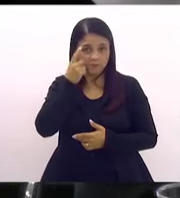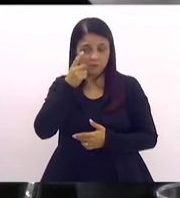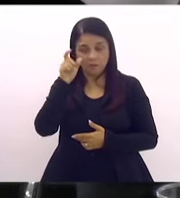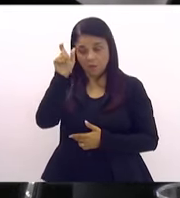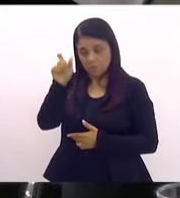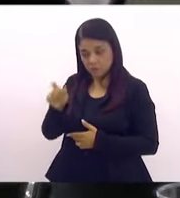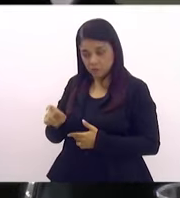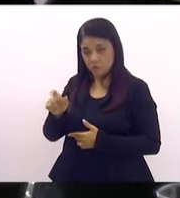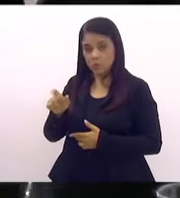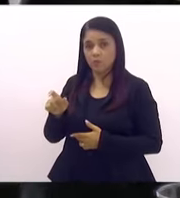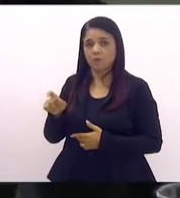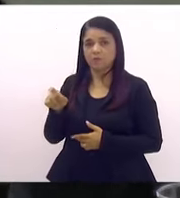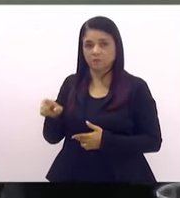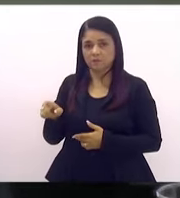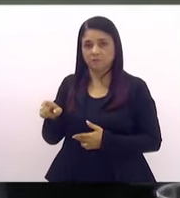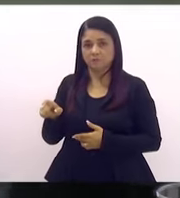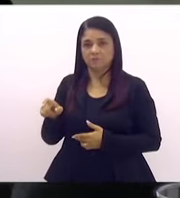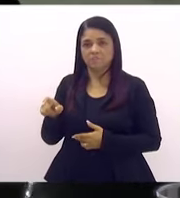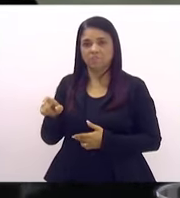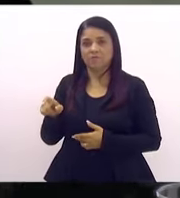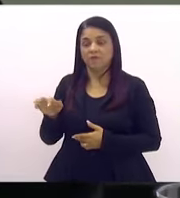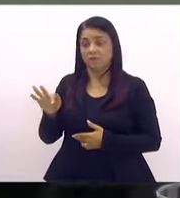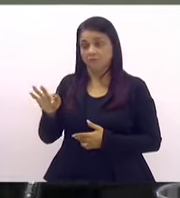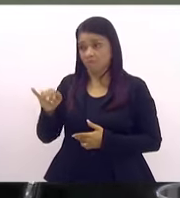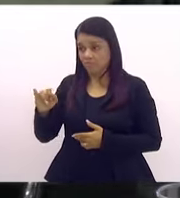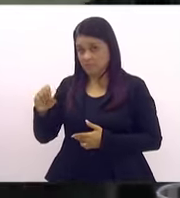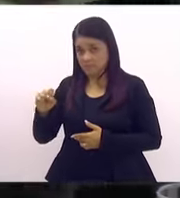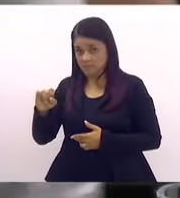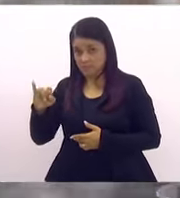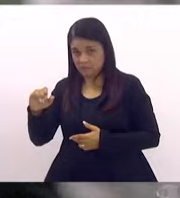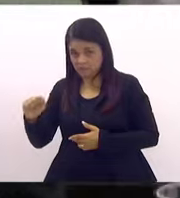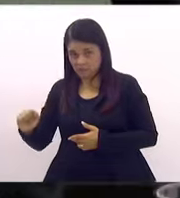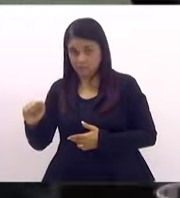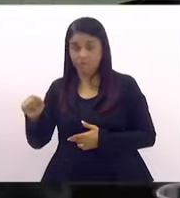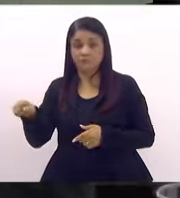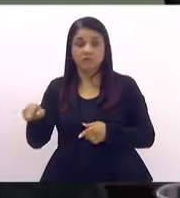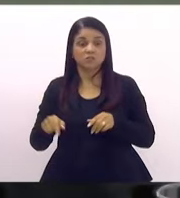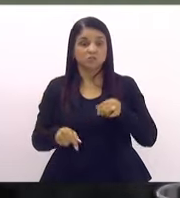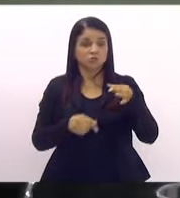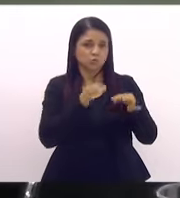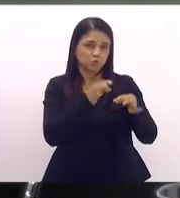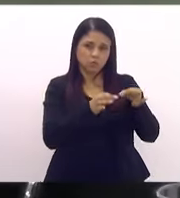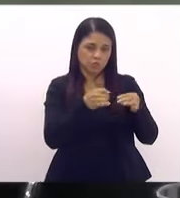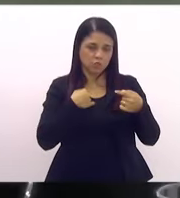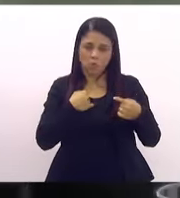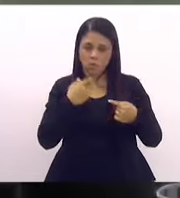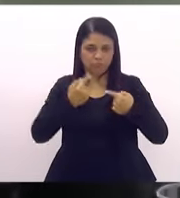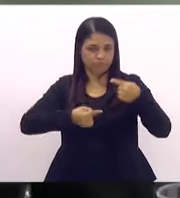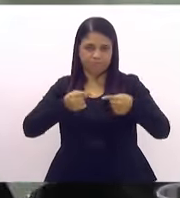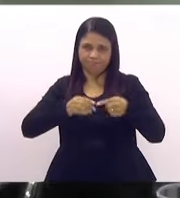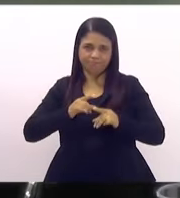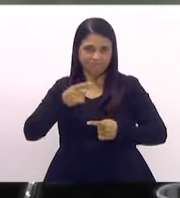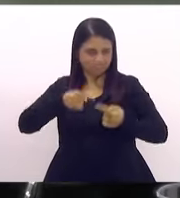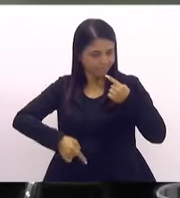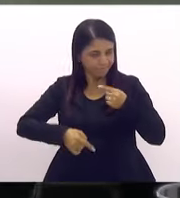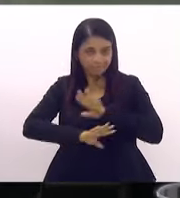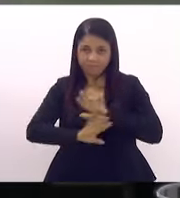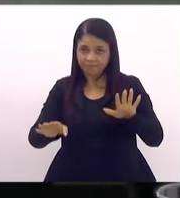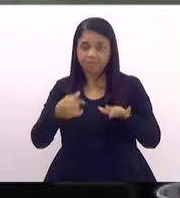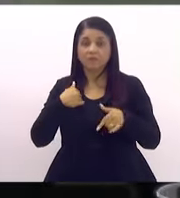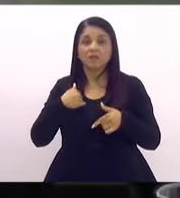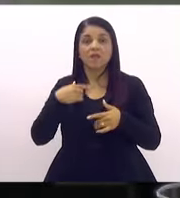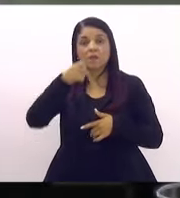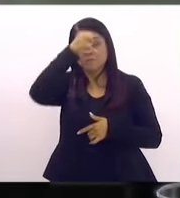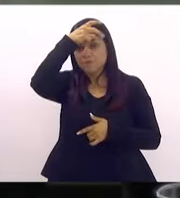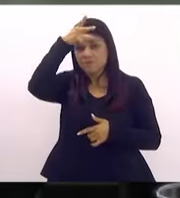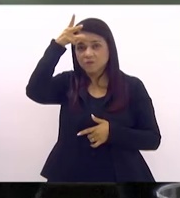física, porque se fosse na jurídica eu não iria entrar nesse debate. A prefeitura